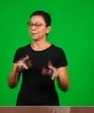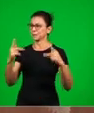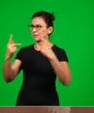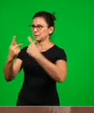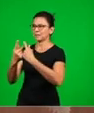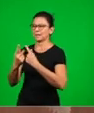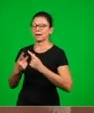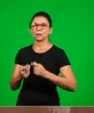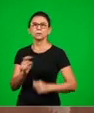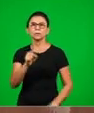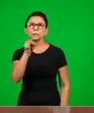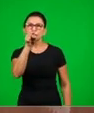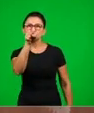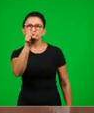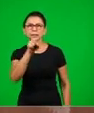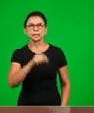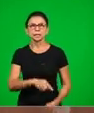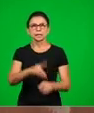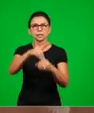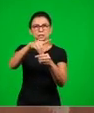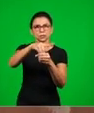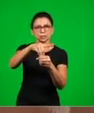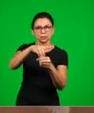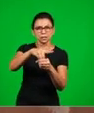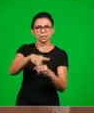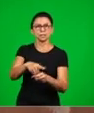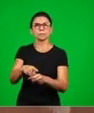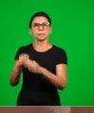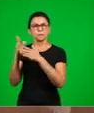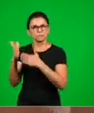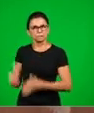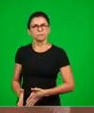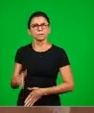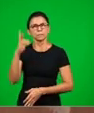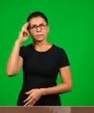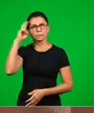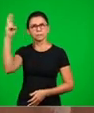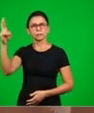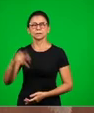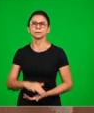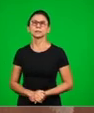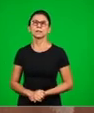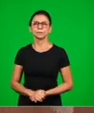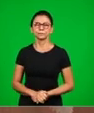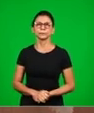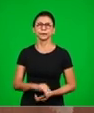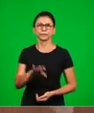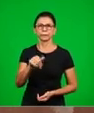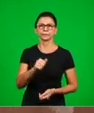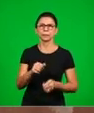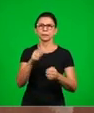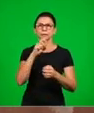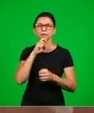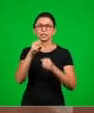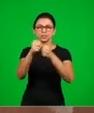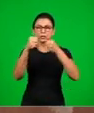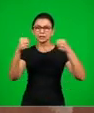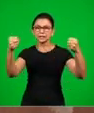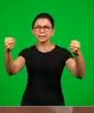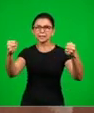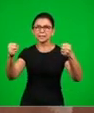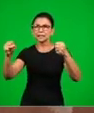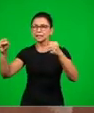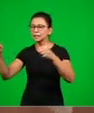quem está pagando é você, que é dizimista, que é fiel com o Senhor. Então eu pego aqui e começo a botar flor dentro do geladeira. Compro uma